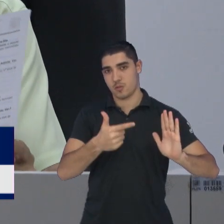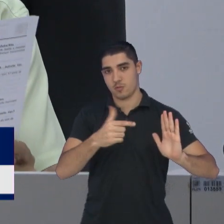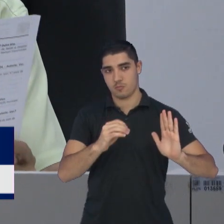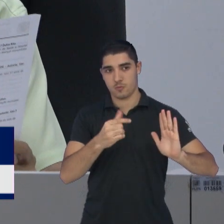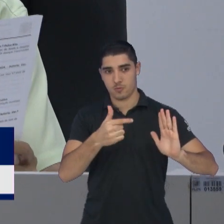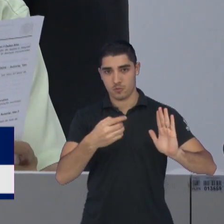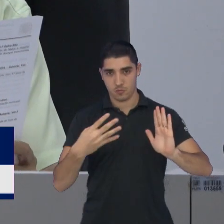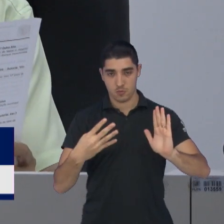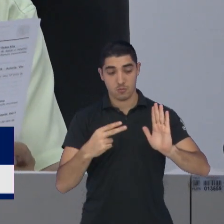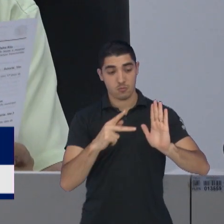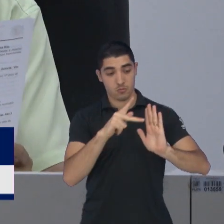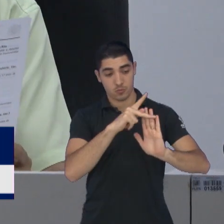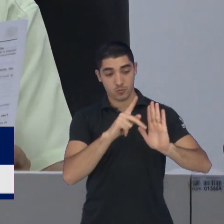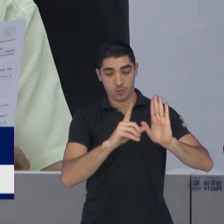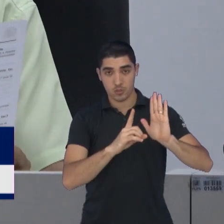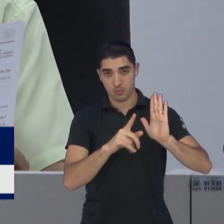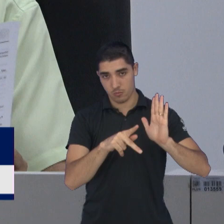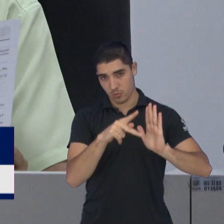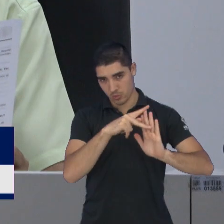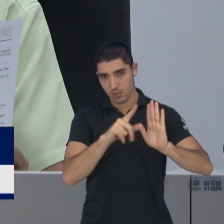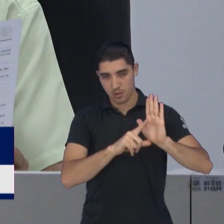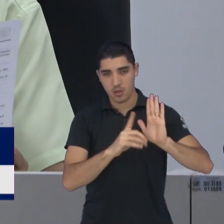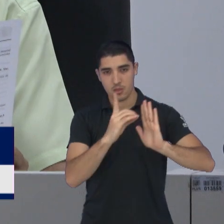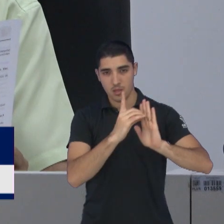4870/2024, projeto de decreto legislativo número